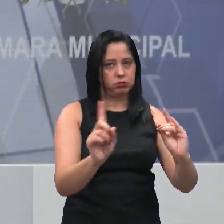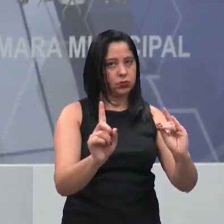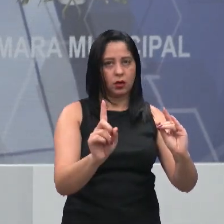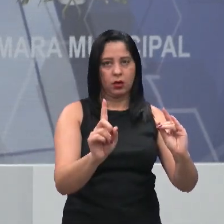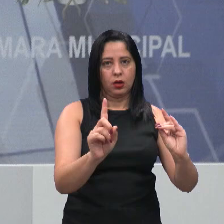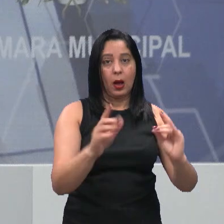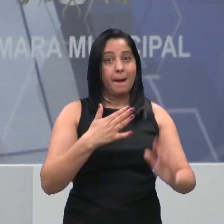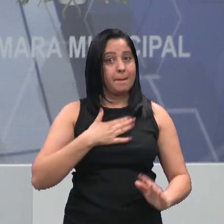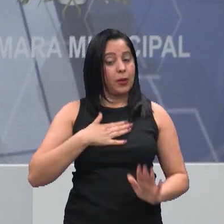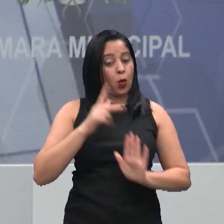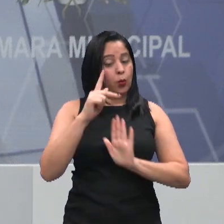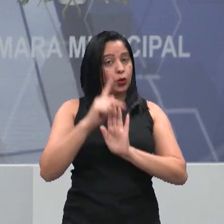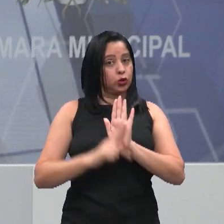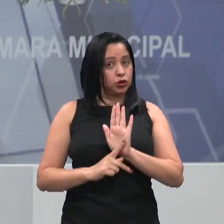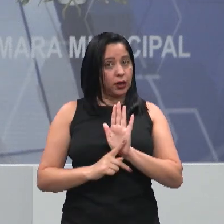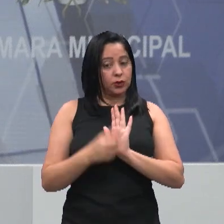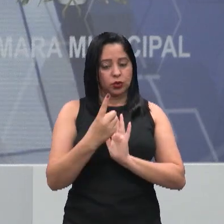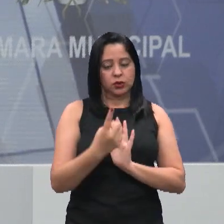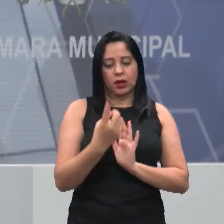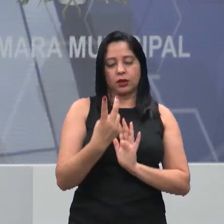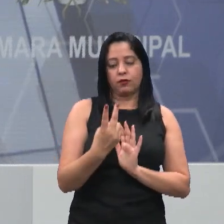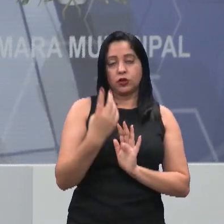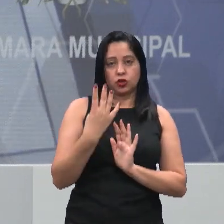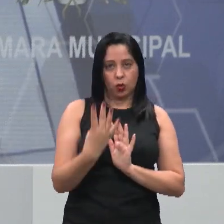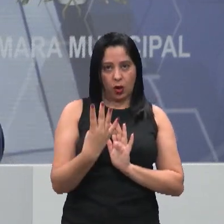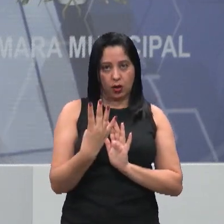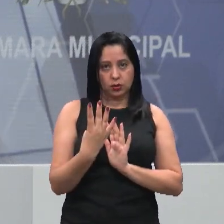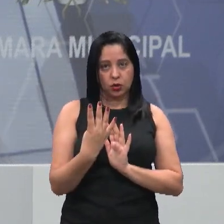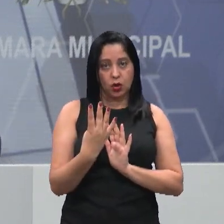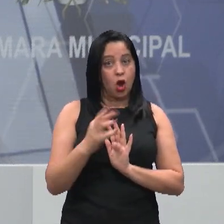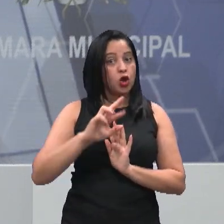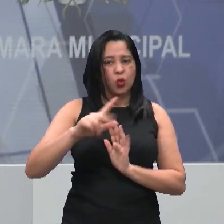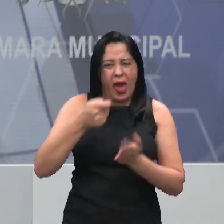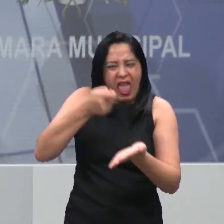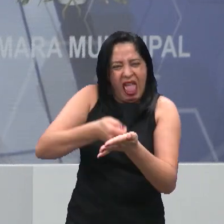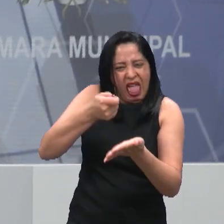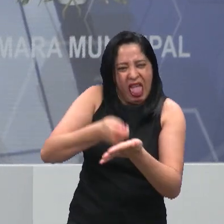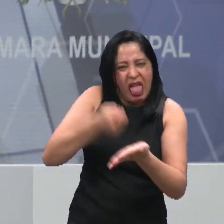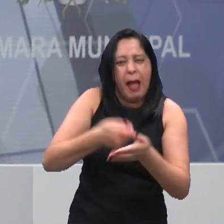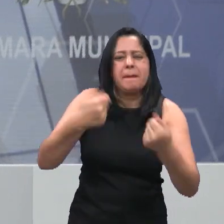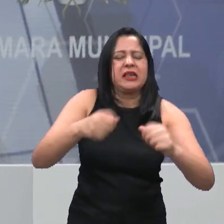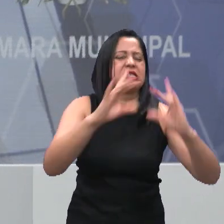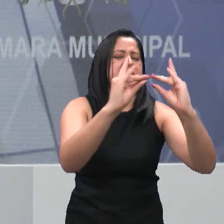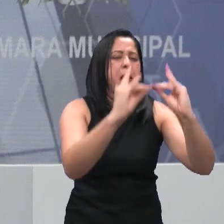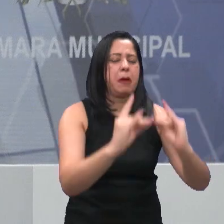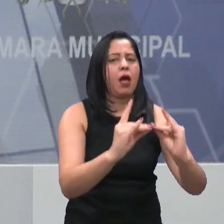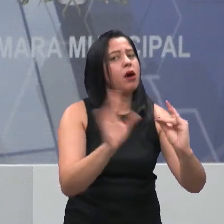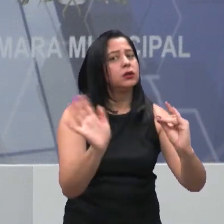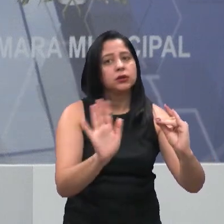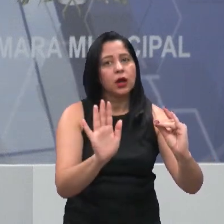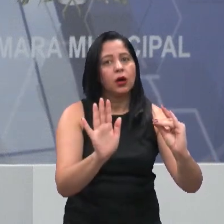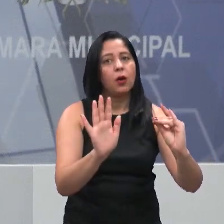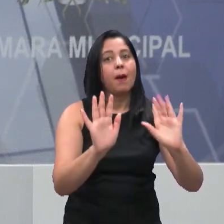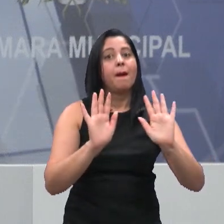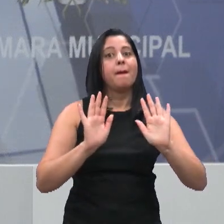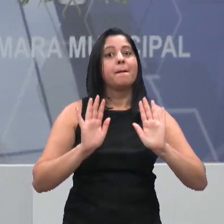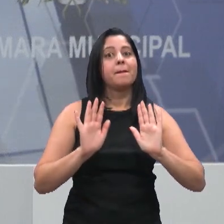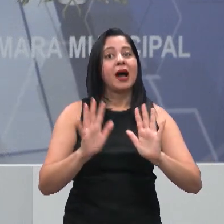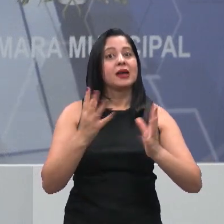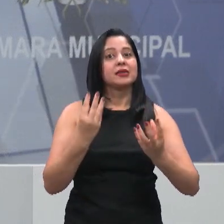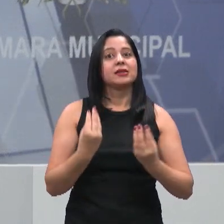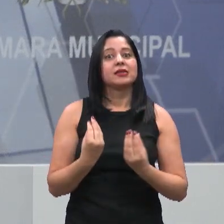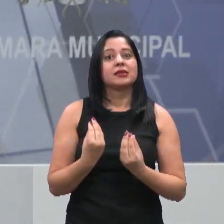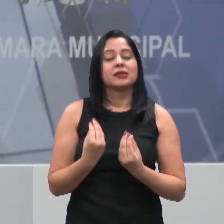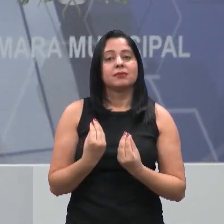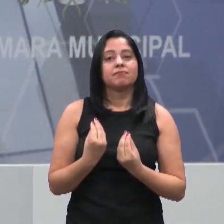meu projeto, 124, que fala do sepultamento, ele não obriga a família a fazer o sepultamento. Ele obriga